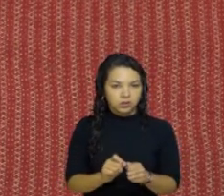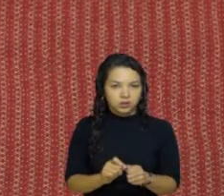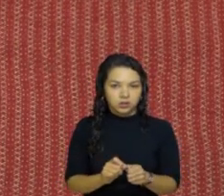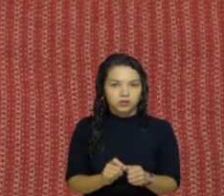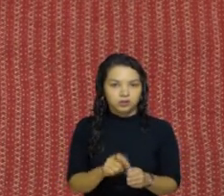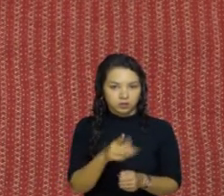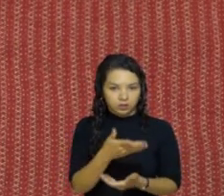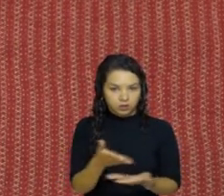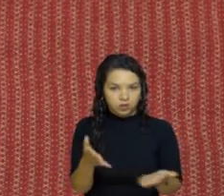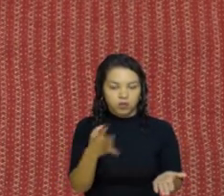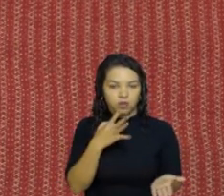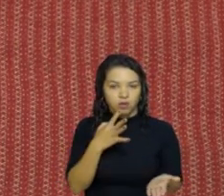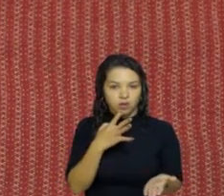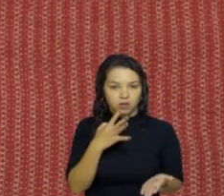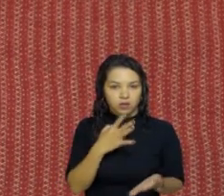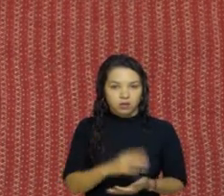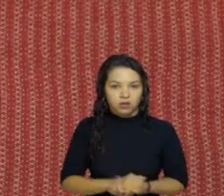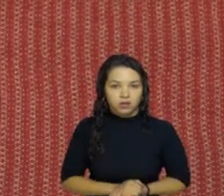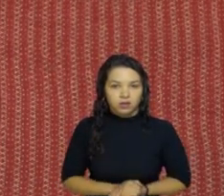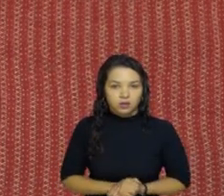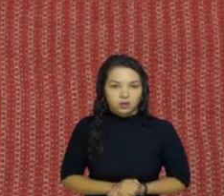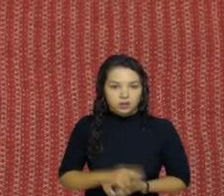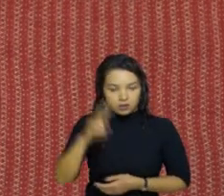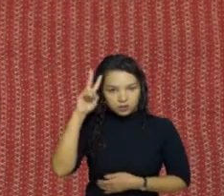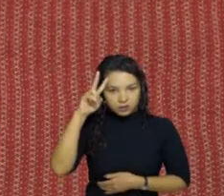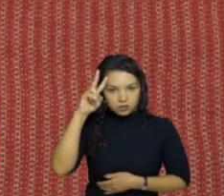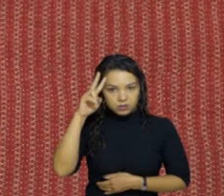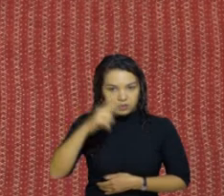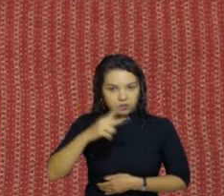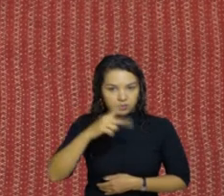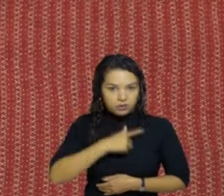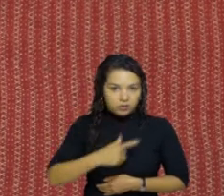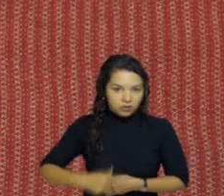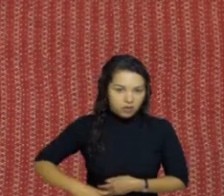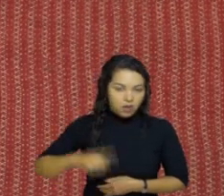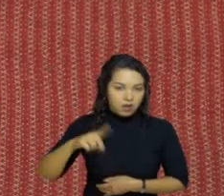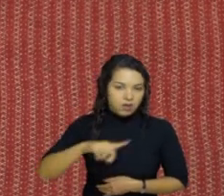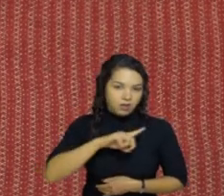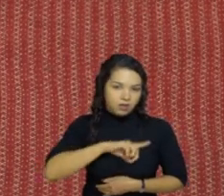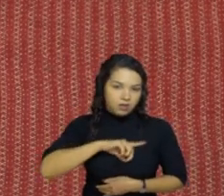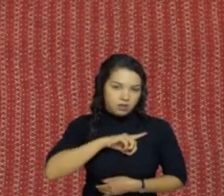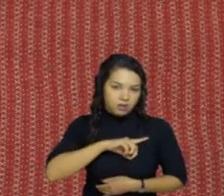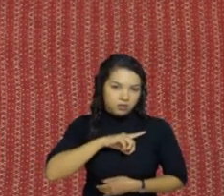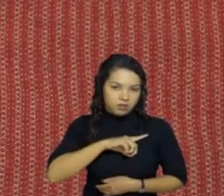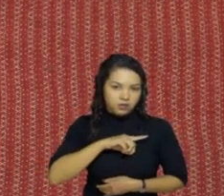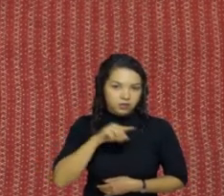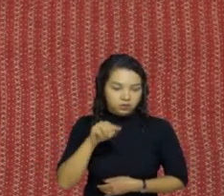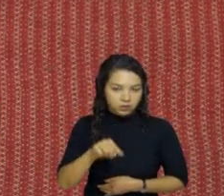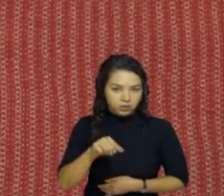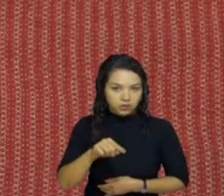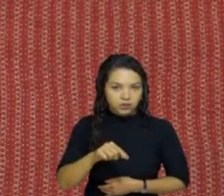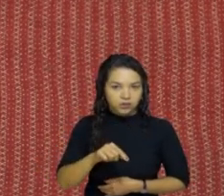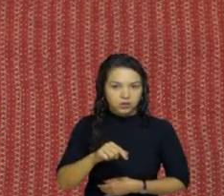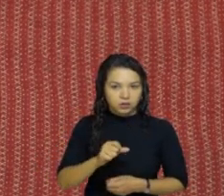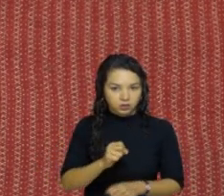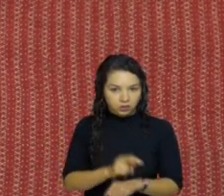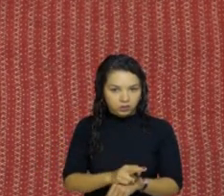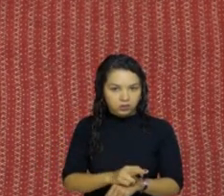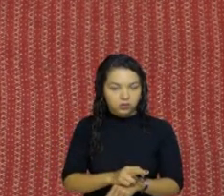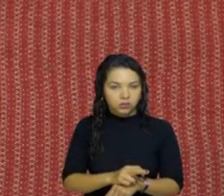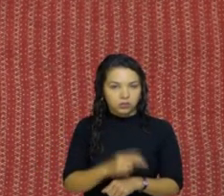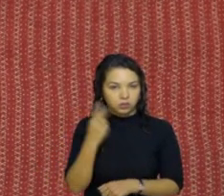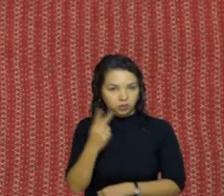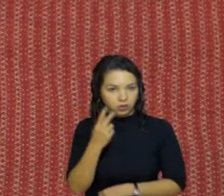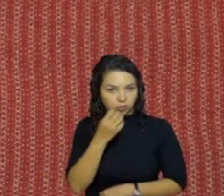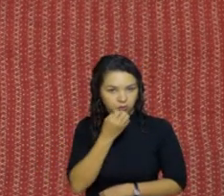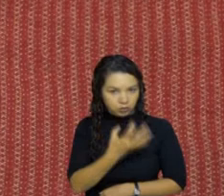conhece. Lembrando também que nós temos uma vice-governadora que é delegada, né? Então, para você se tornar um político bom, gestor bom,